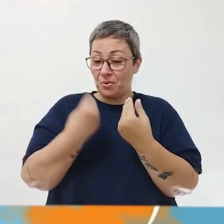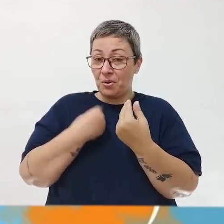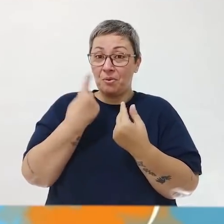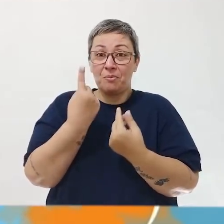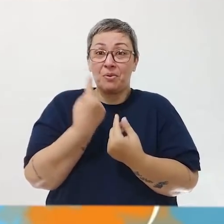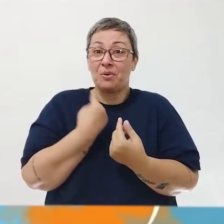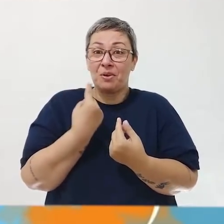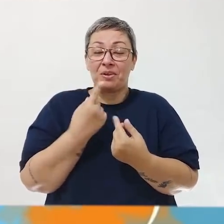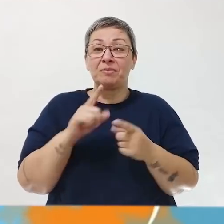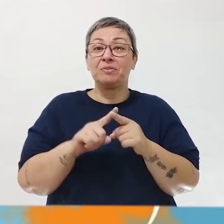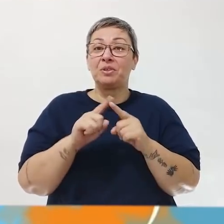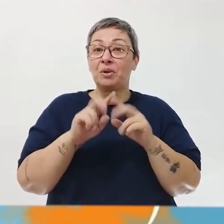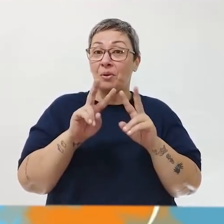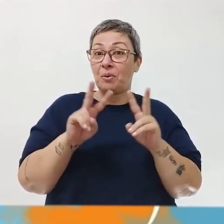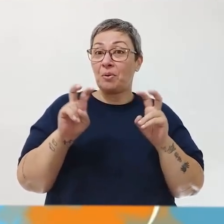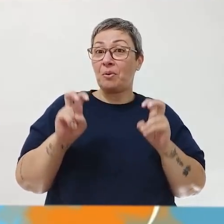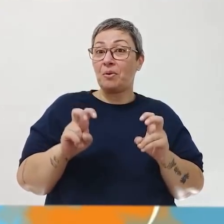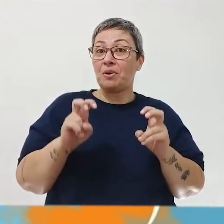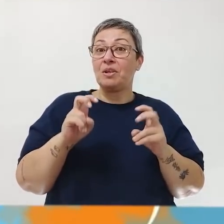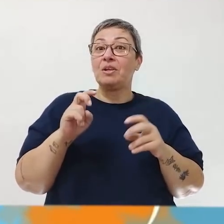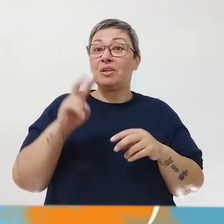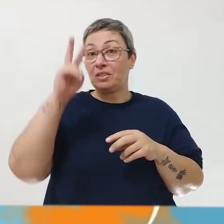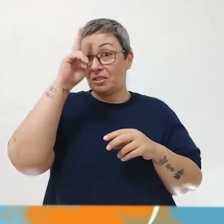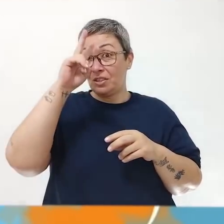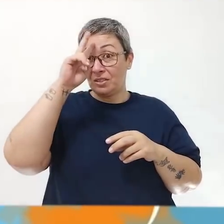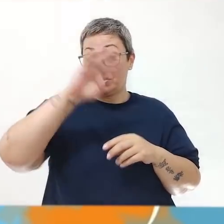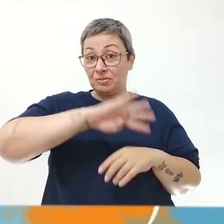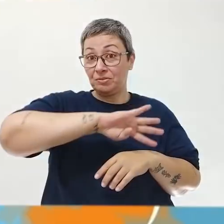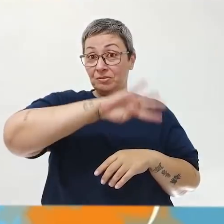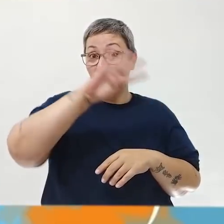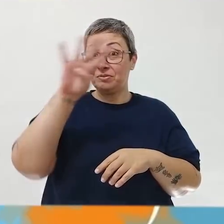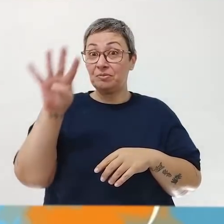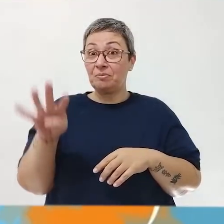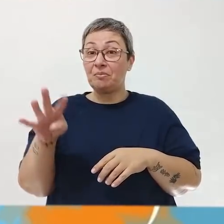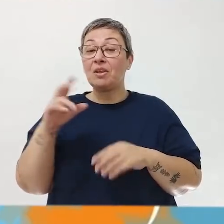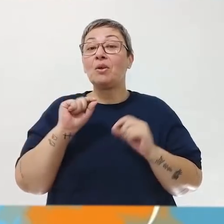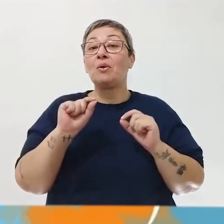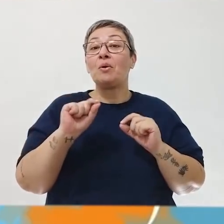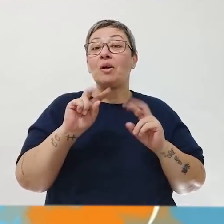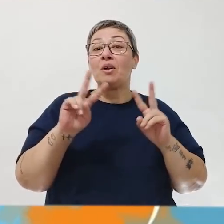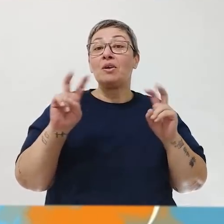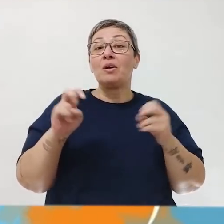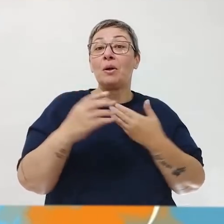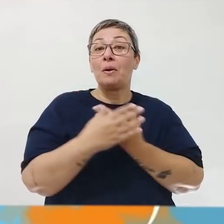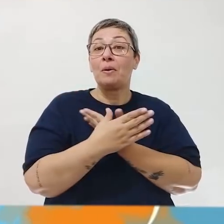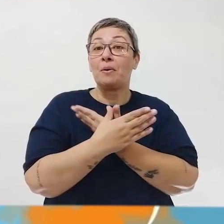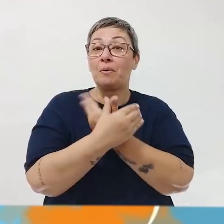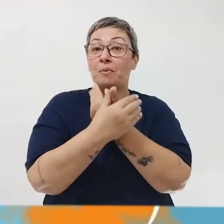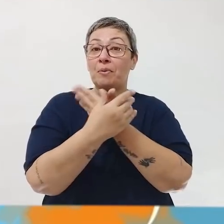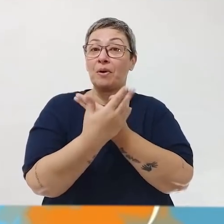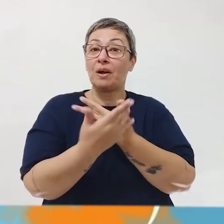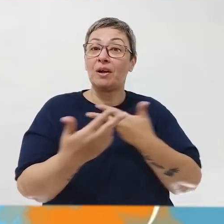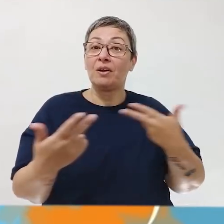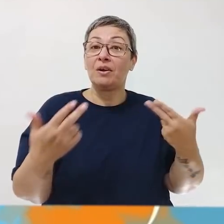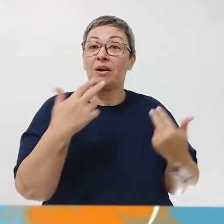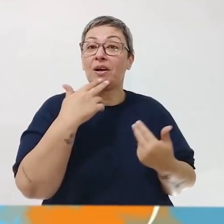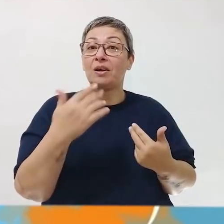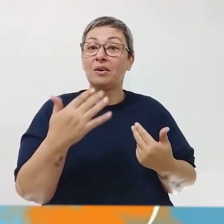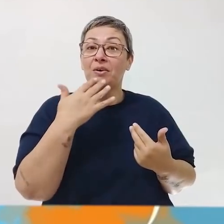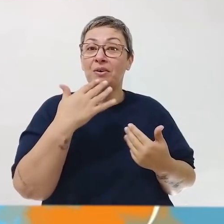ele. Como o título do livro é A História do Arco-Íris, e que fala sobre borboletas de diversas